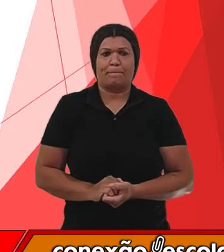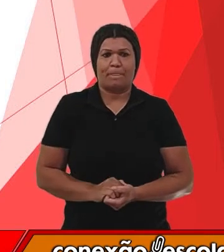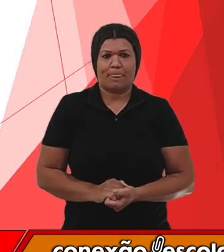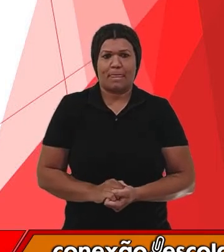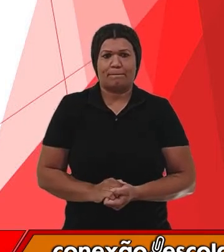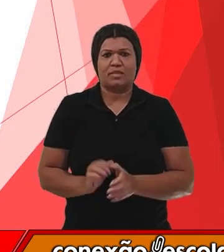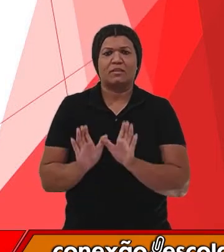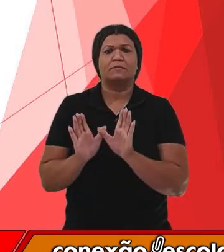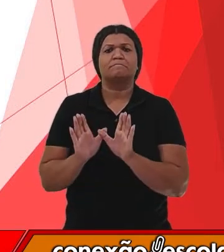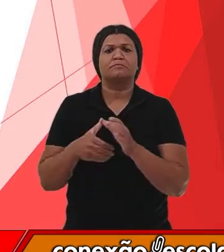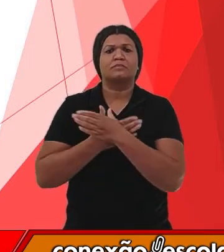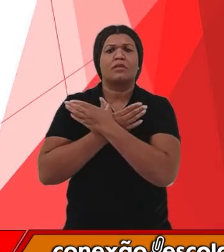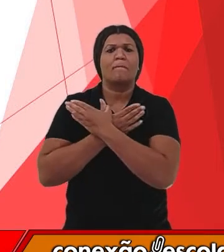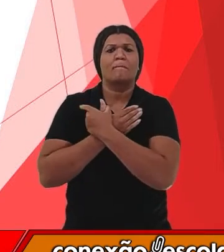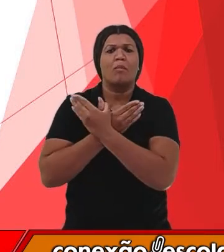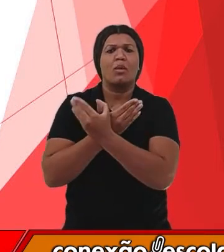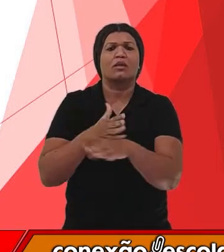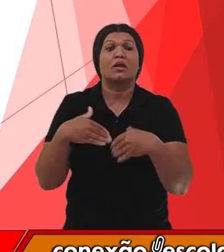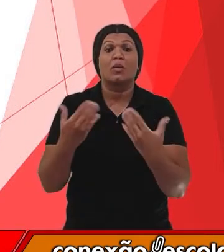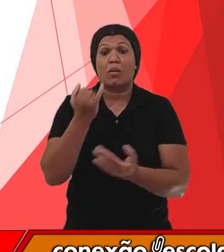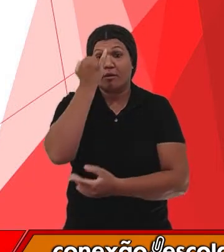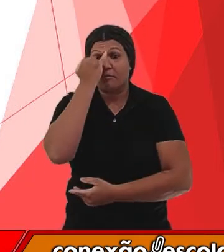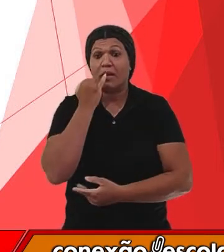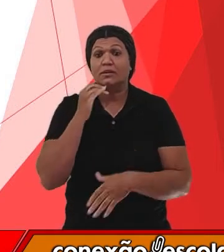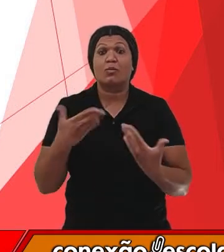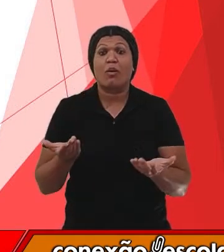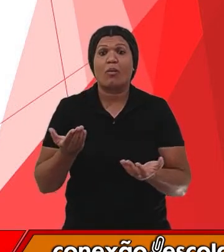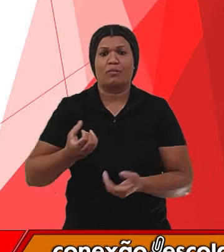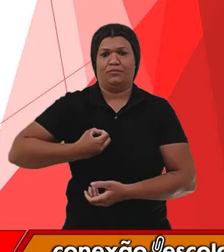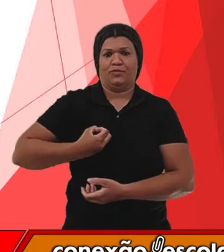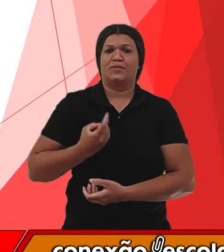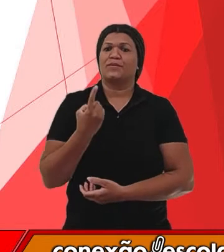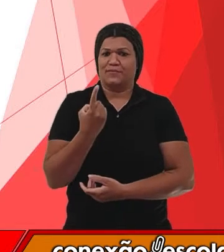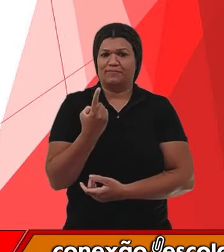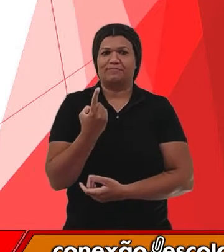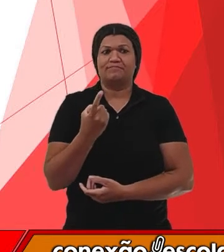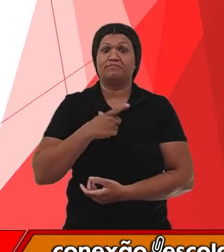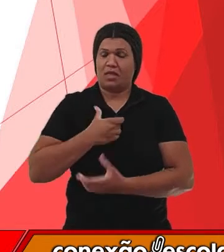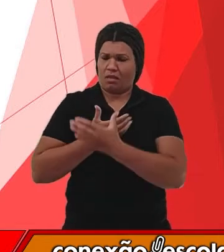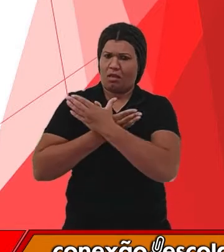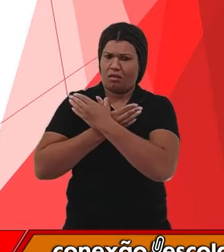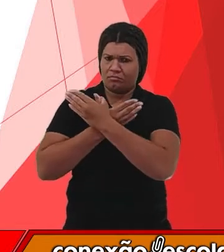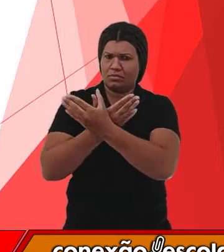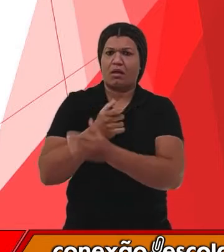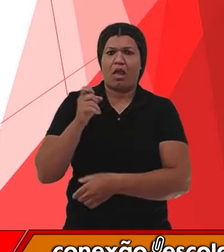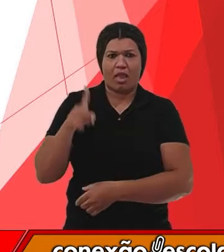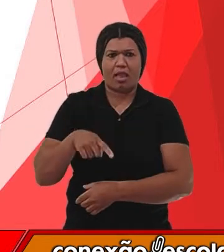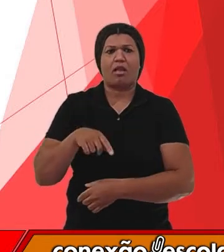a borboleta está em qual imagem? Muito bem, na número 1. Ela tem asa. Ela é um